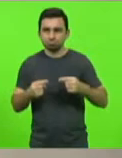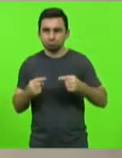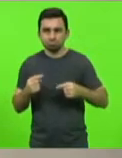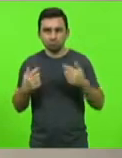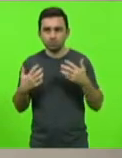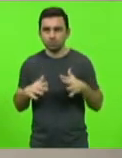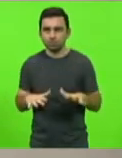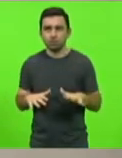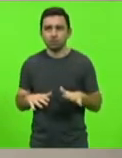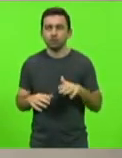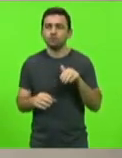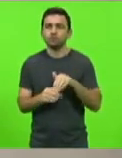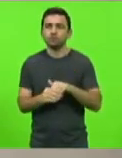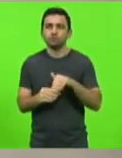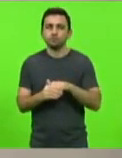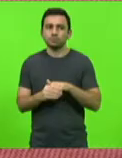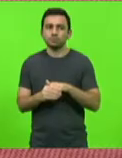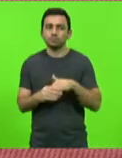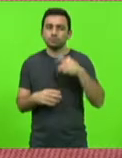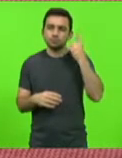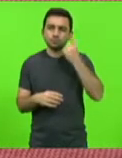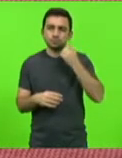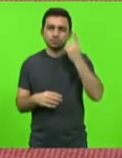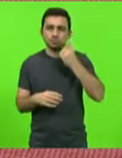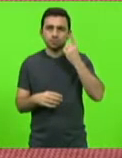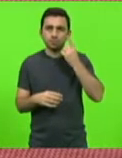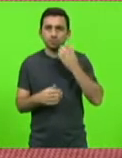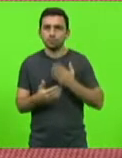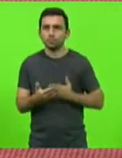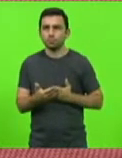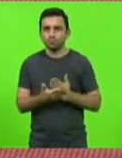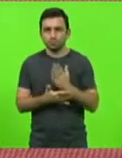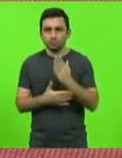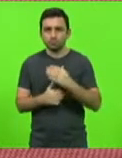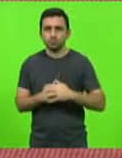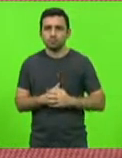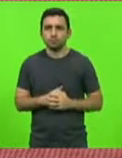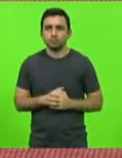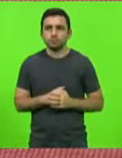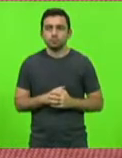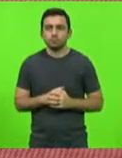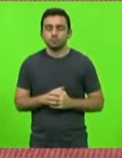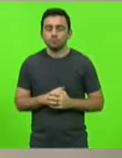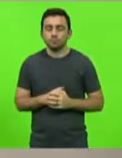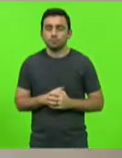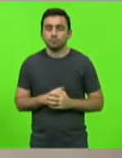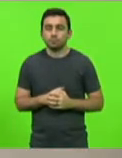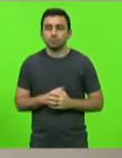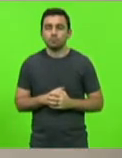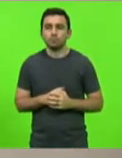votação, deputados que aprovam, permaneçam como se encontram, aprovado por unanimidade.